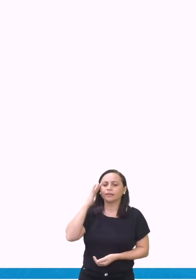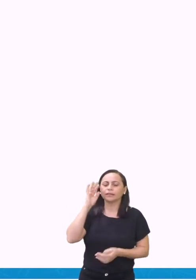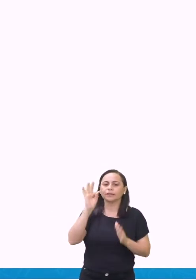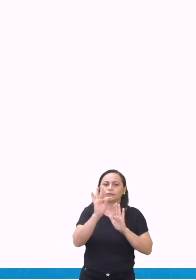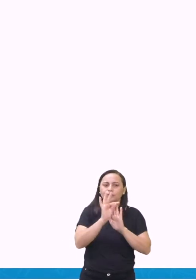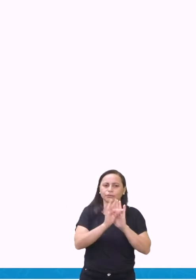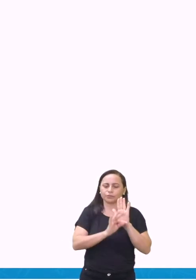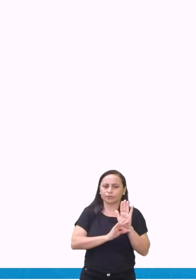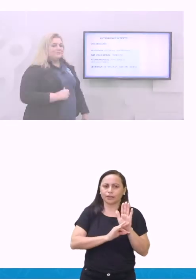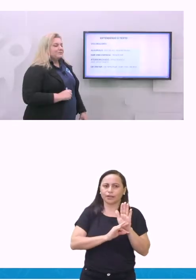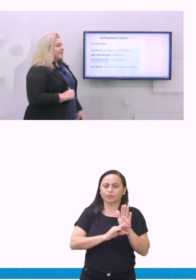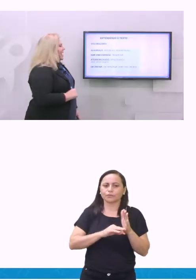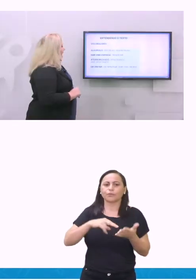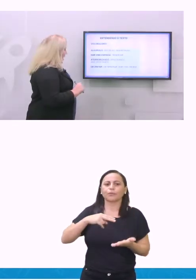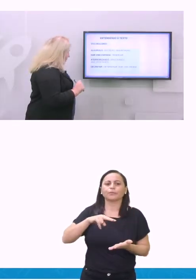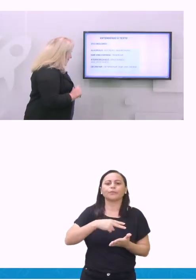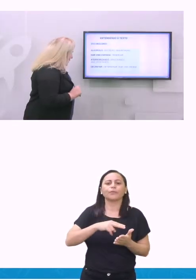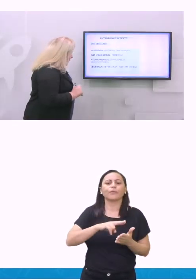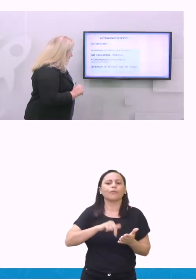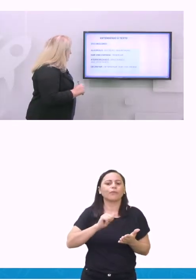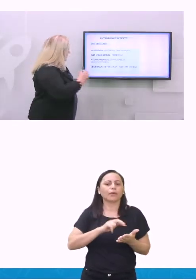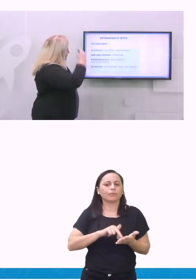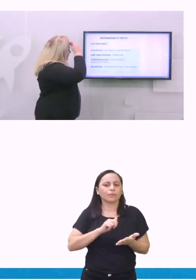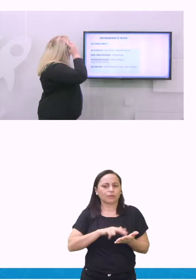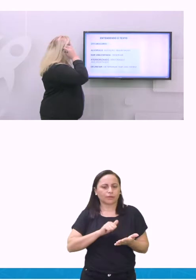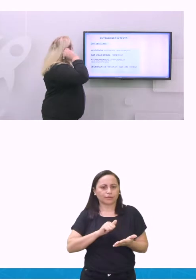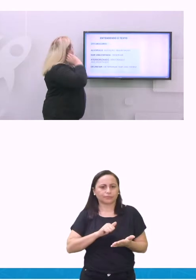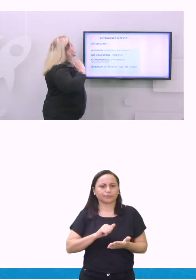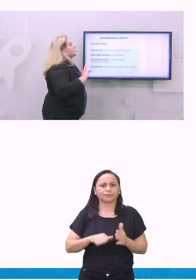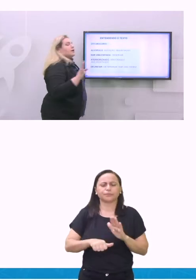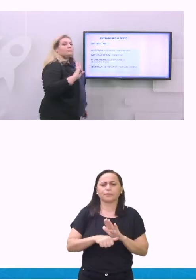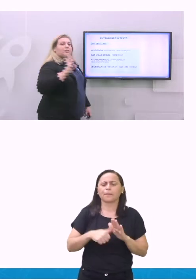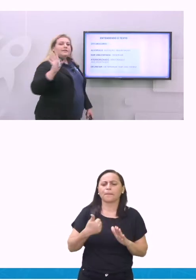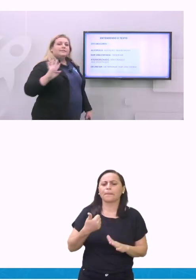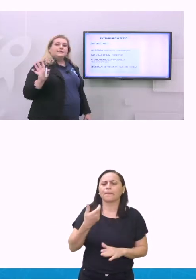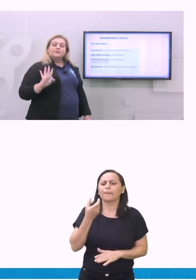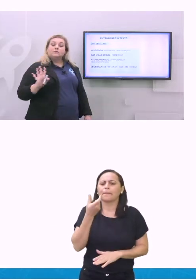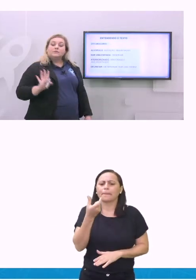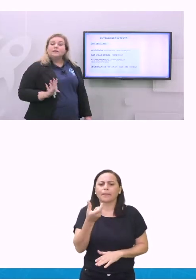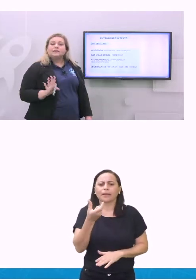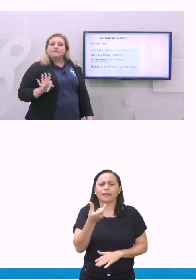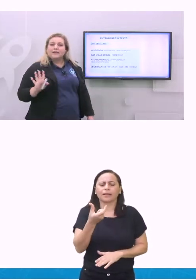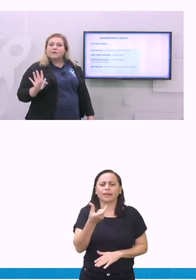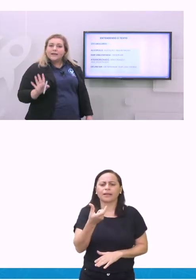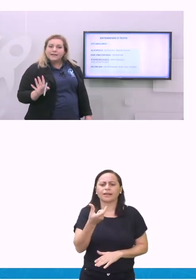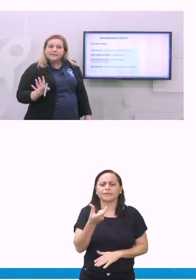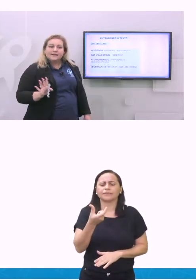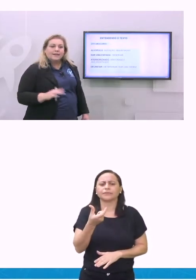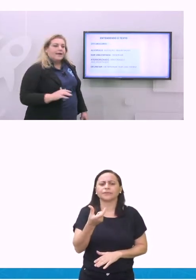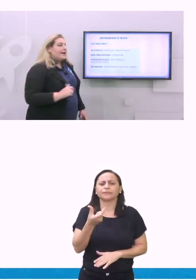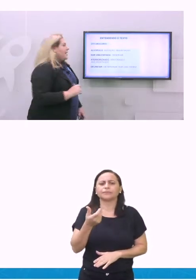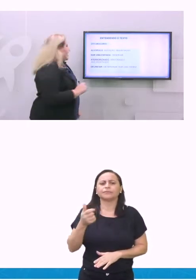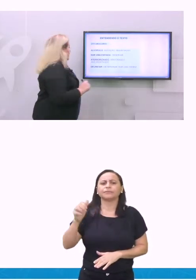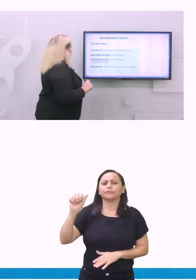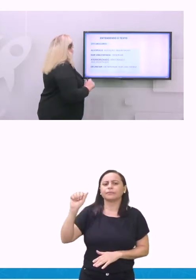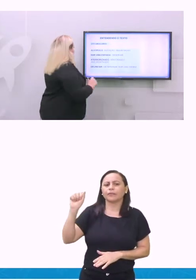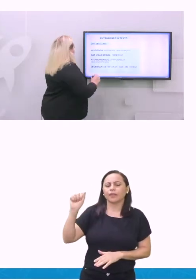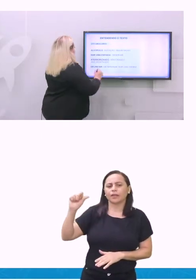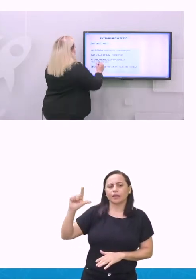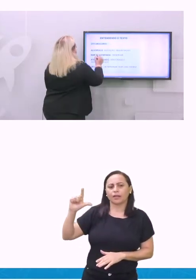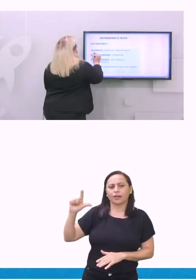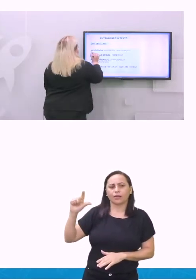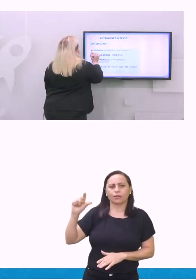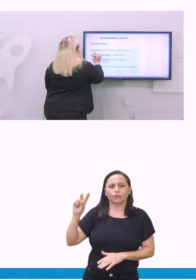trouxe o vocabulário. A primeira palavra que apareceu, que a gente não utiliza assim com tanta frequência, é